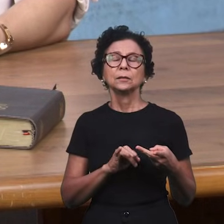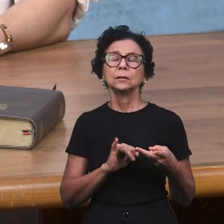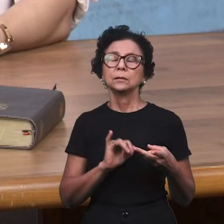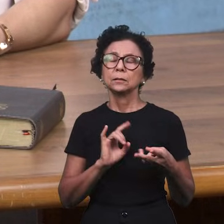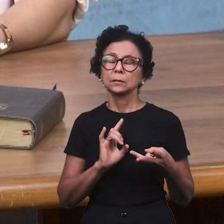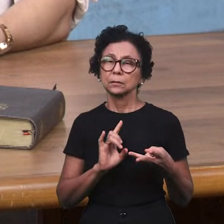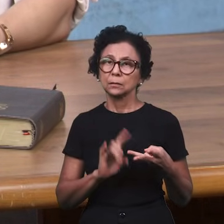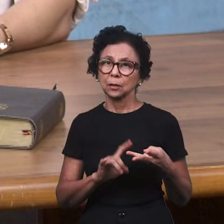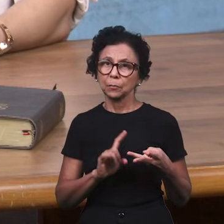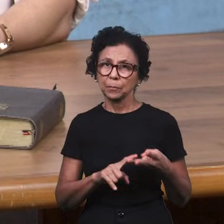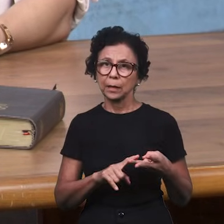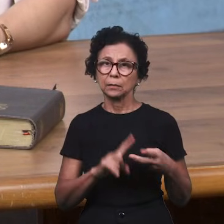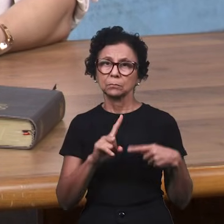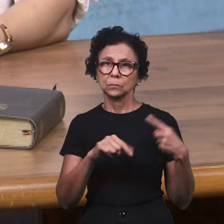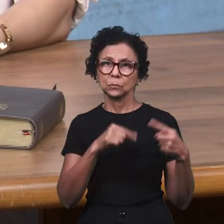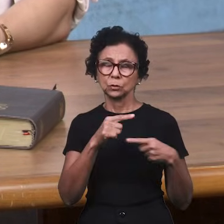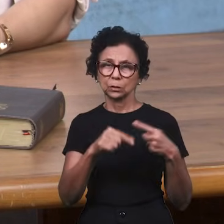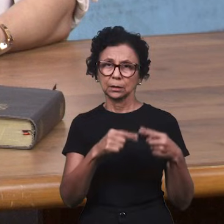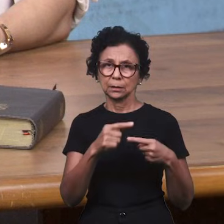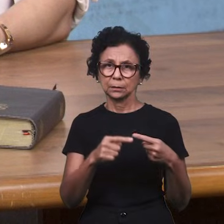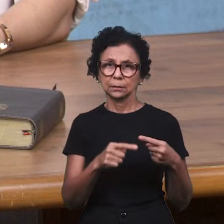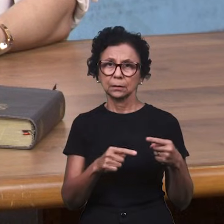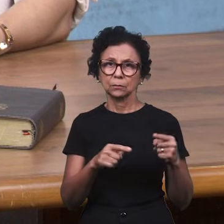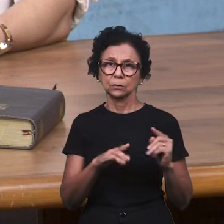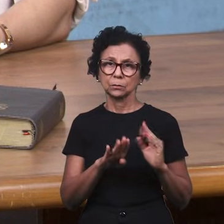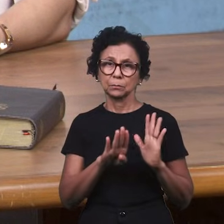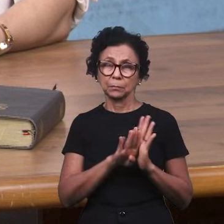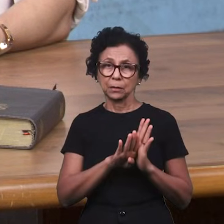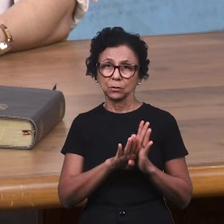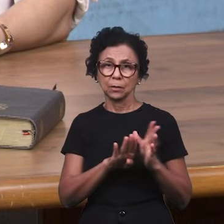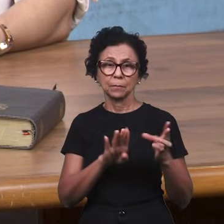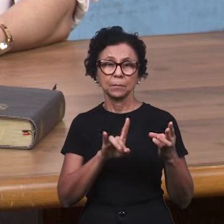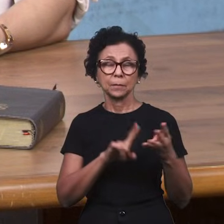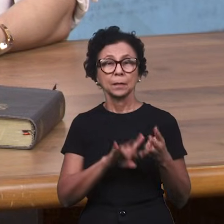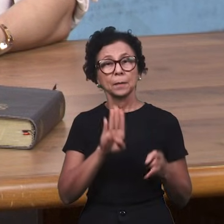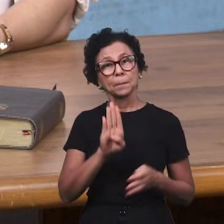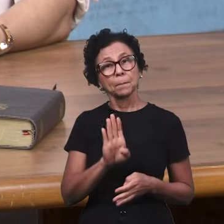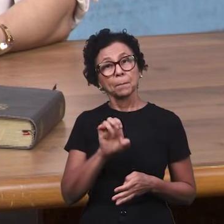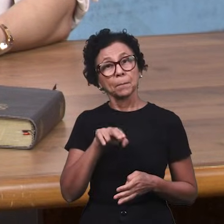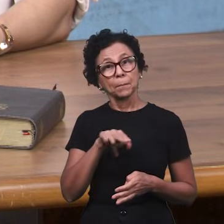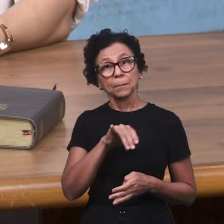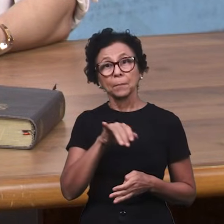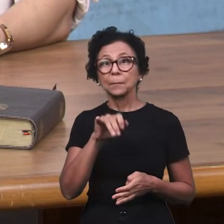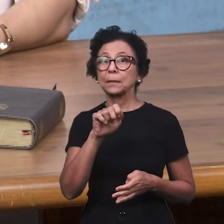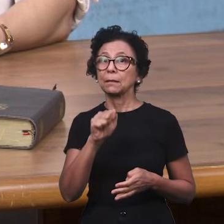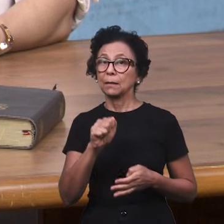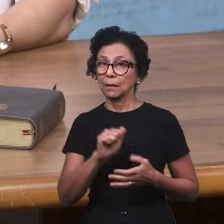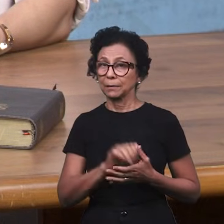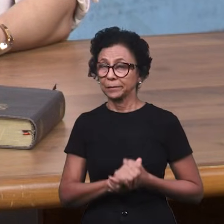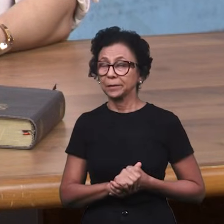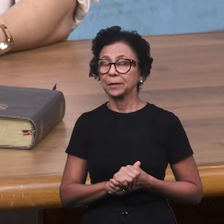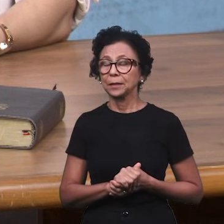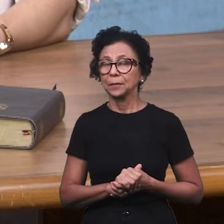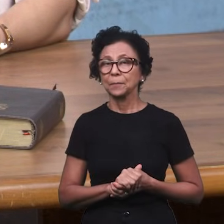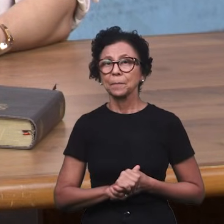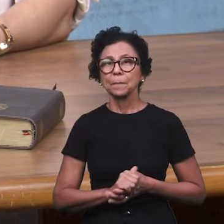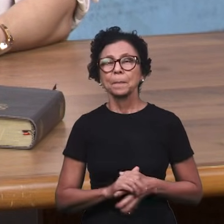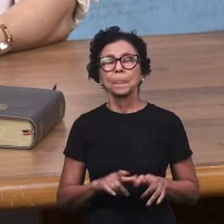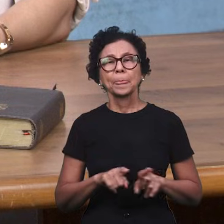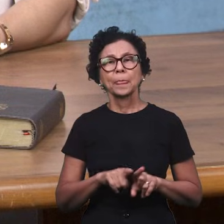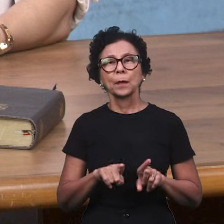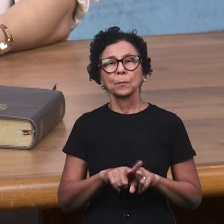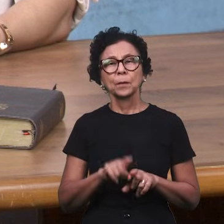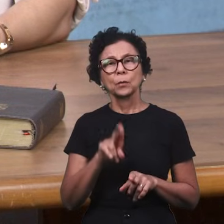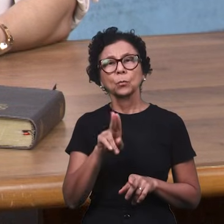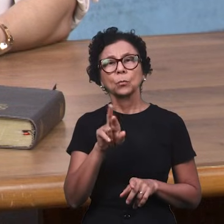dos filhos de Benjamim, Benaia, o Piranotita, Urai, do